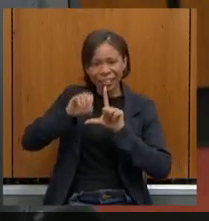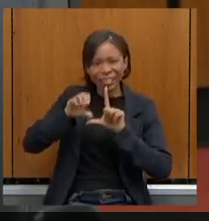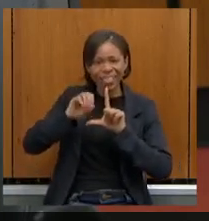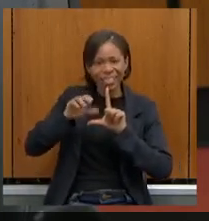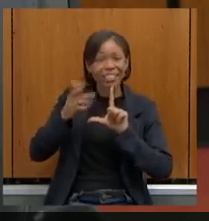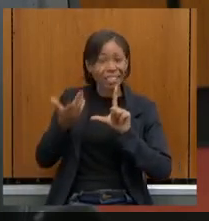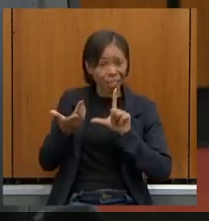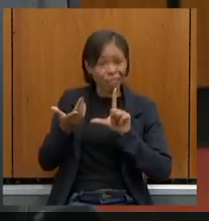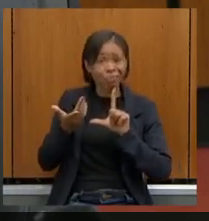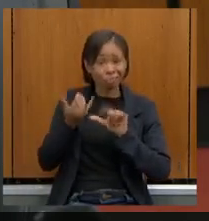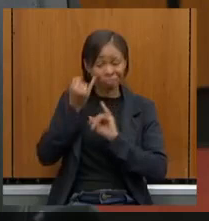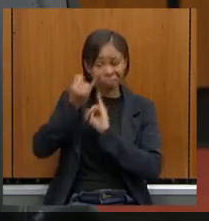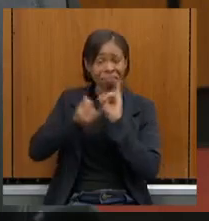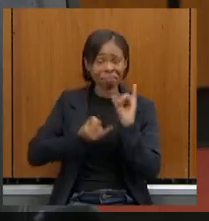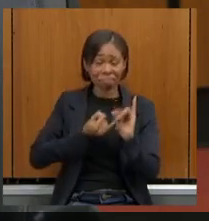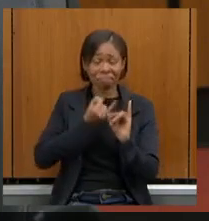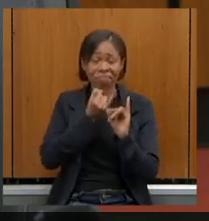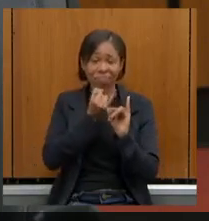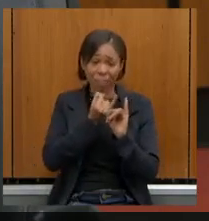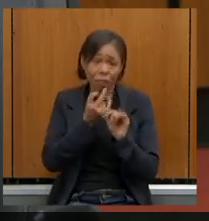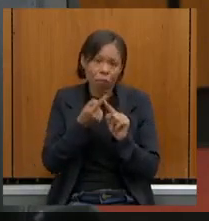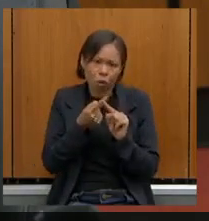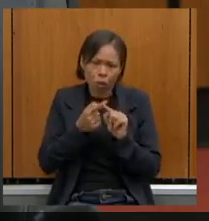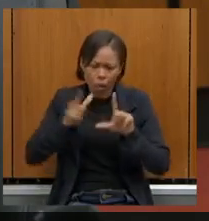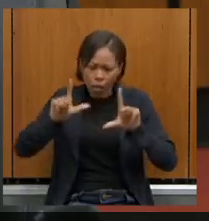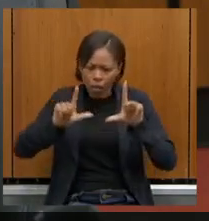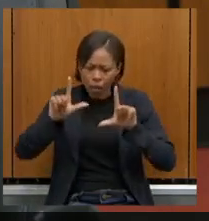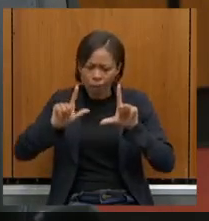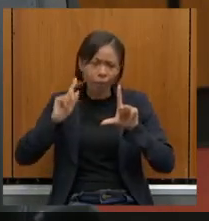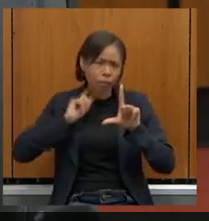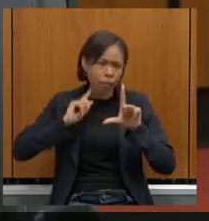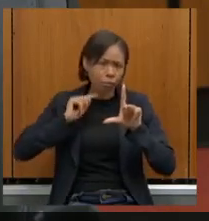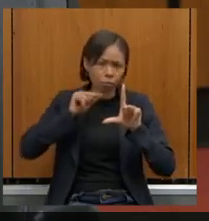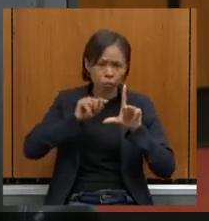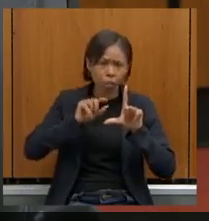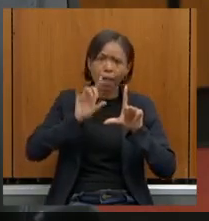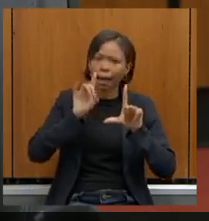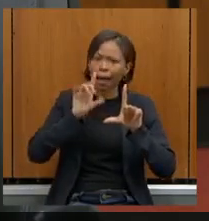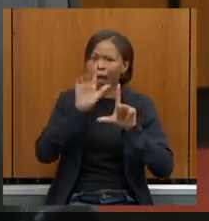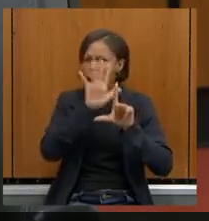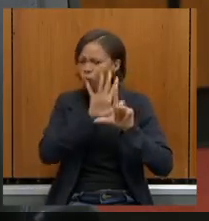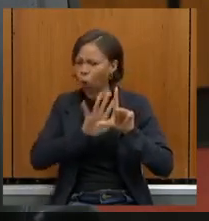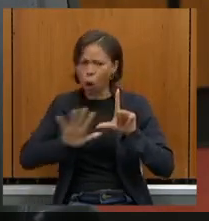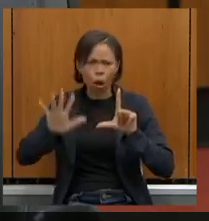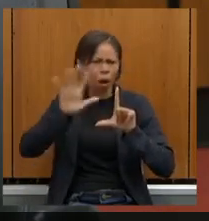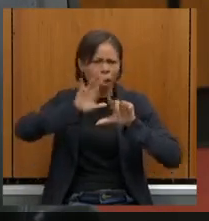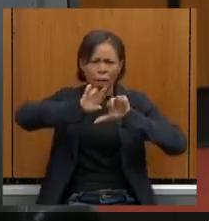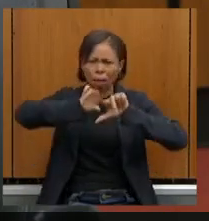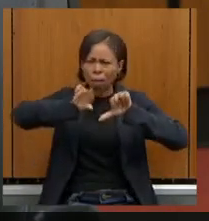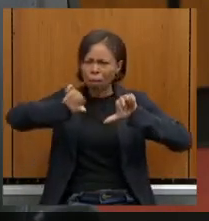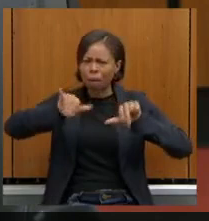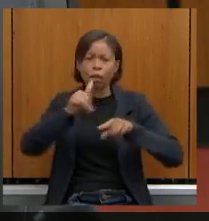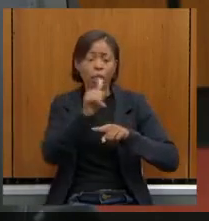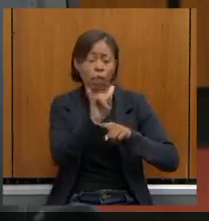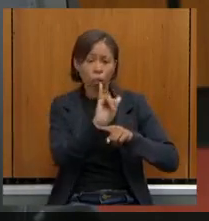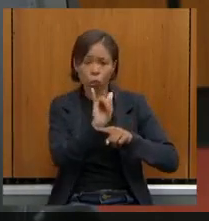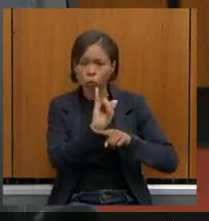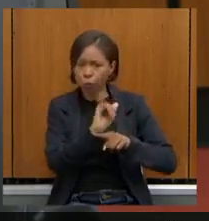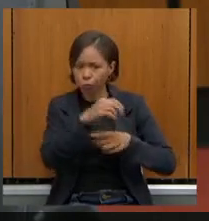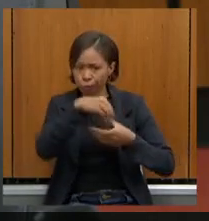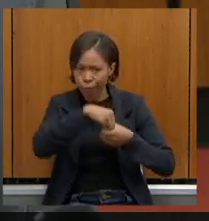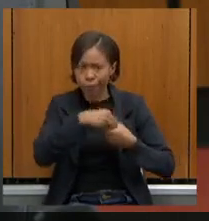plataformas, é preciso pensar que a Rede Minas não é só TV, são multi-plataformas hoje, e o YouTube, nós